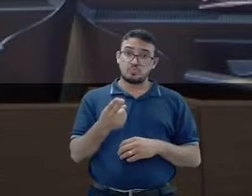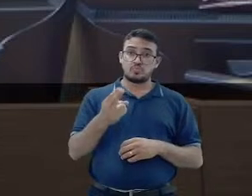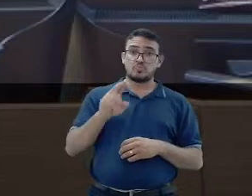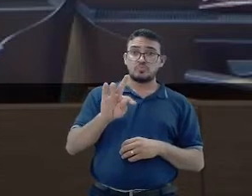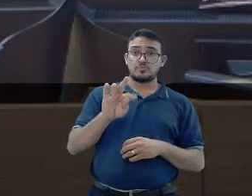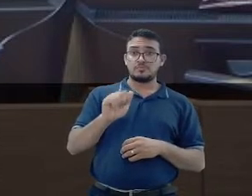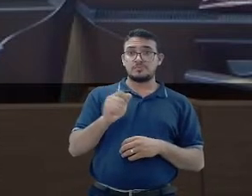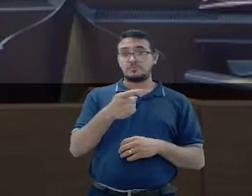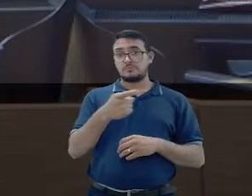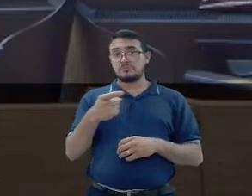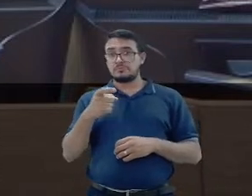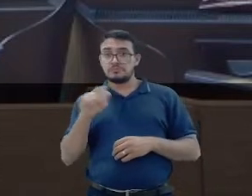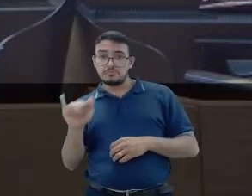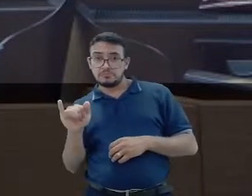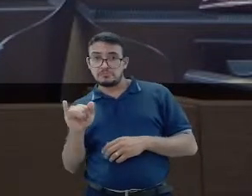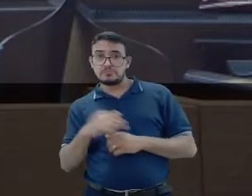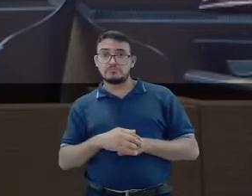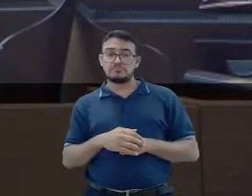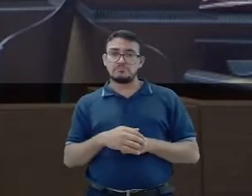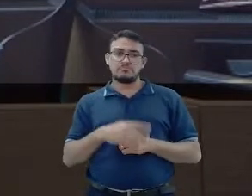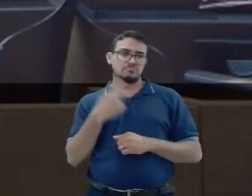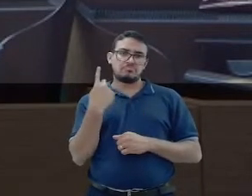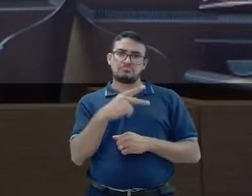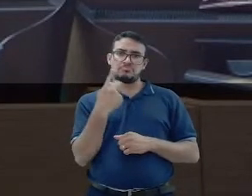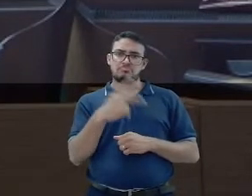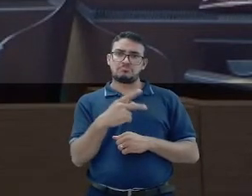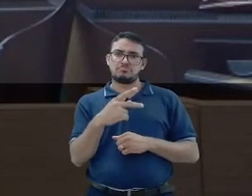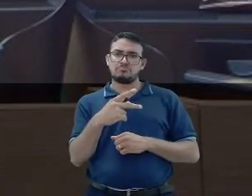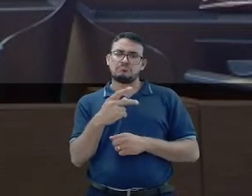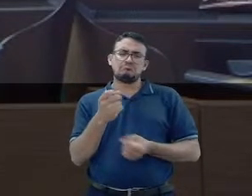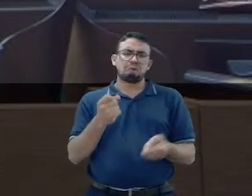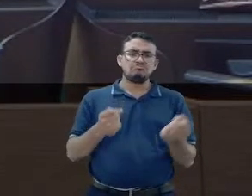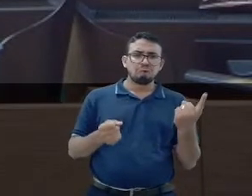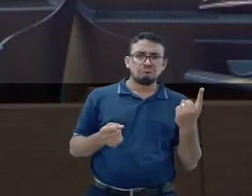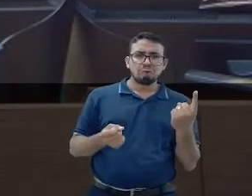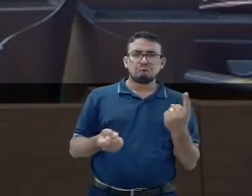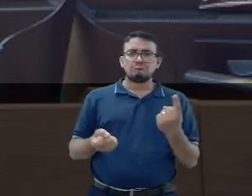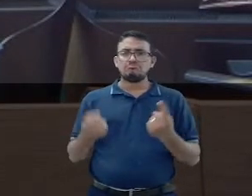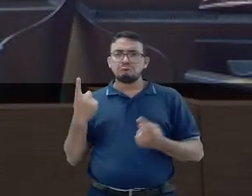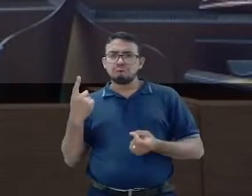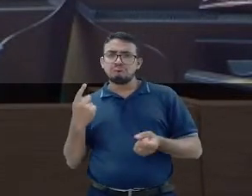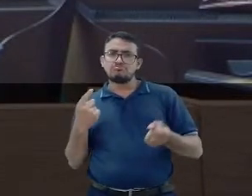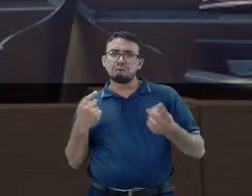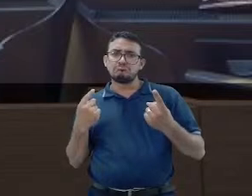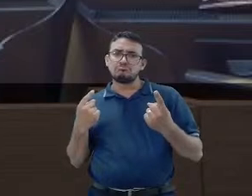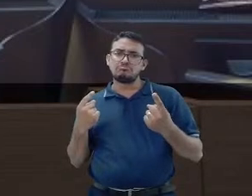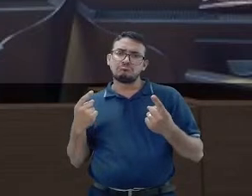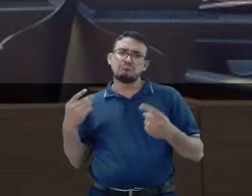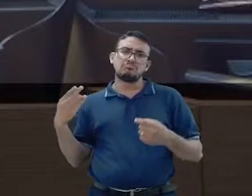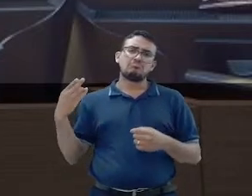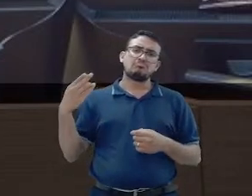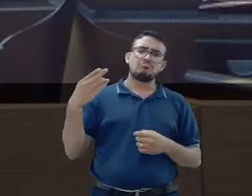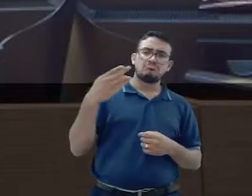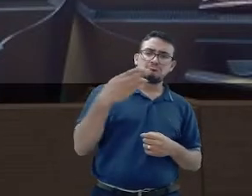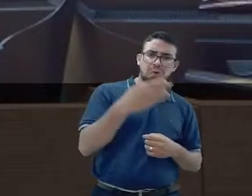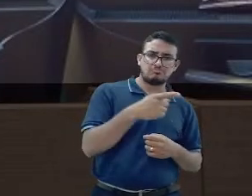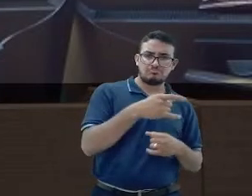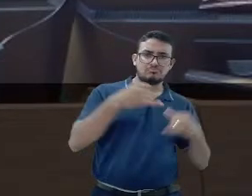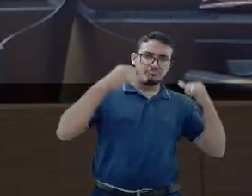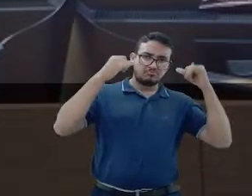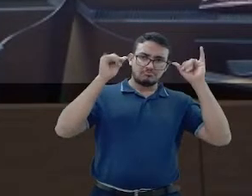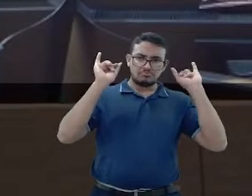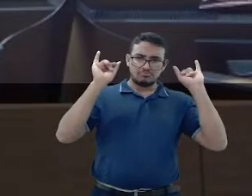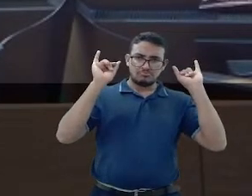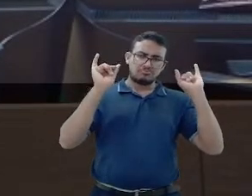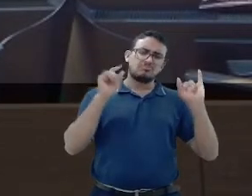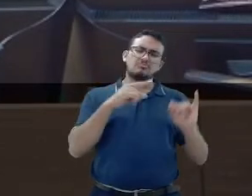crível que, em decorrência de seu deslocamento ocasionais até a fazenda, pudesse ter conhecimento de que a recorrente era